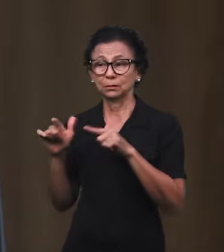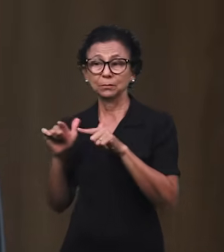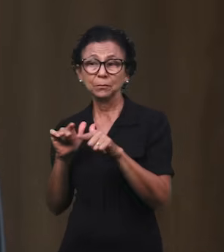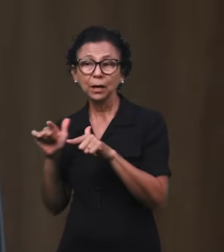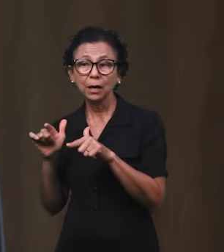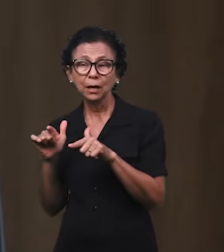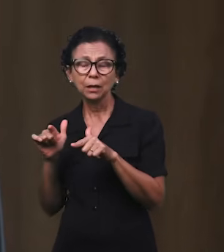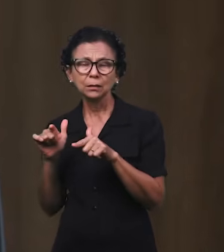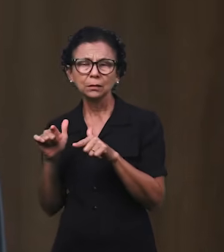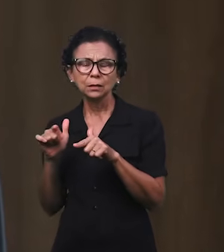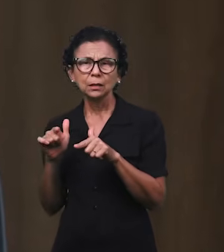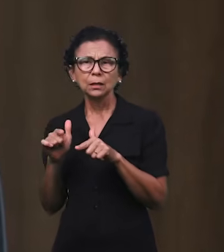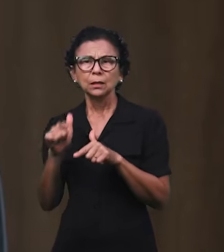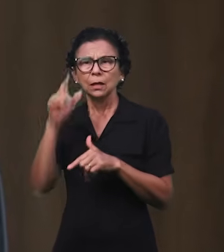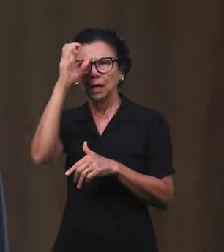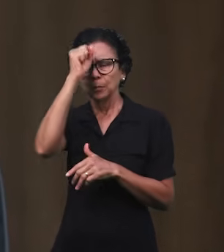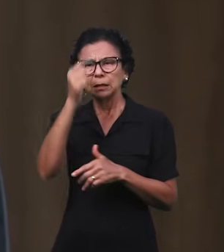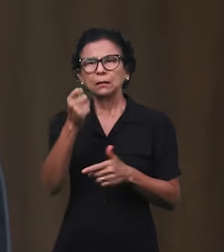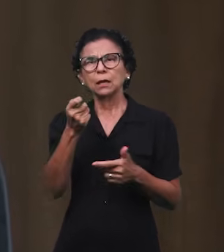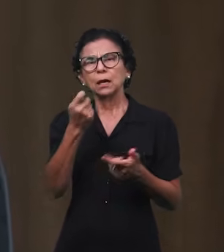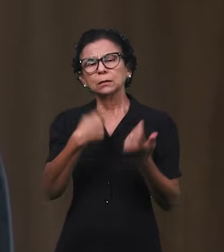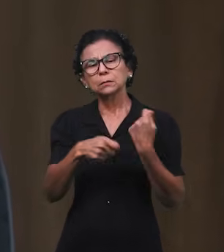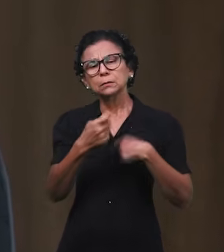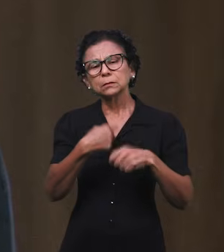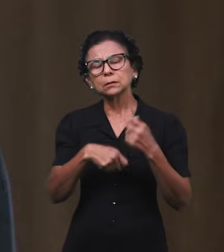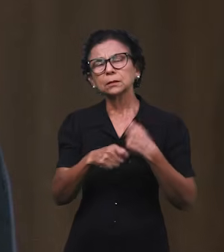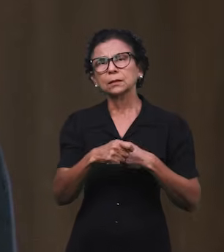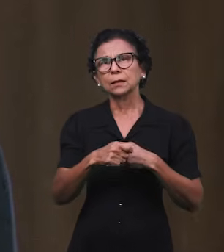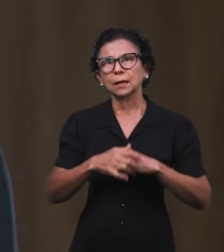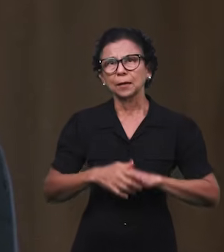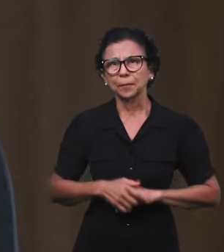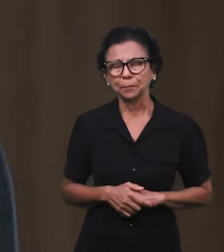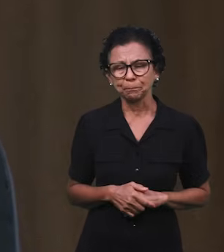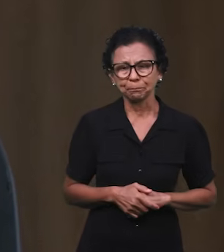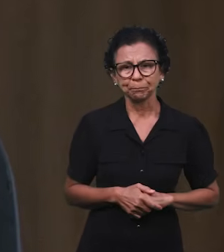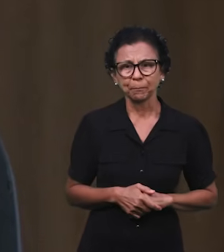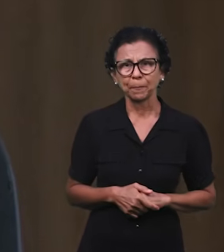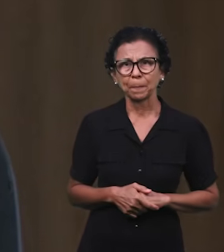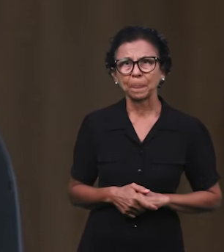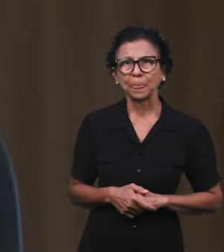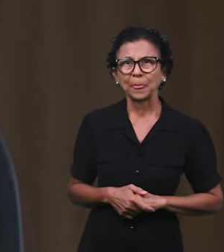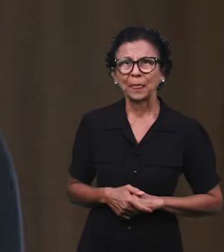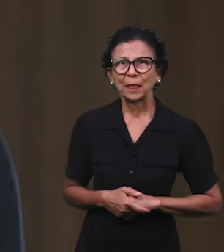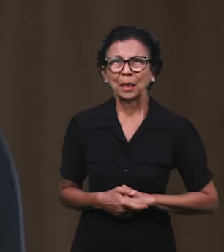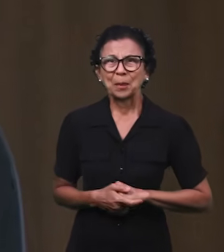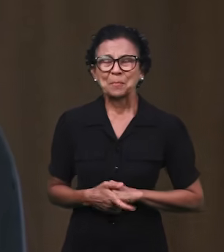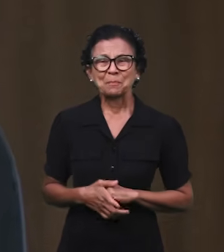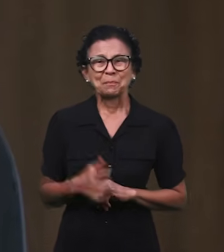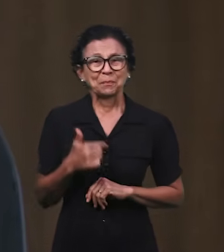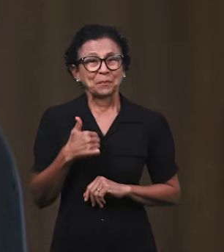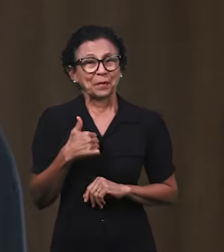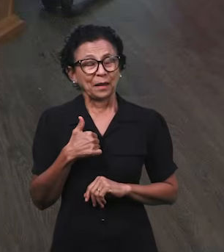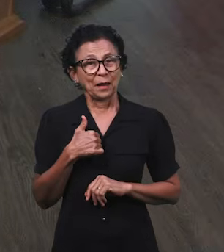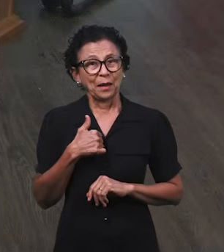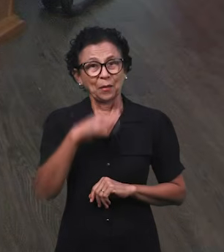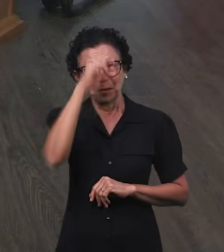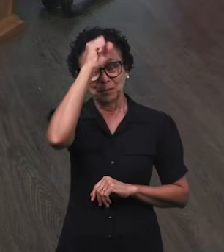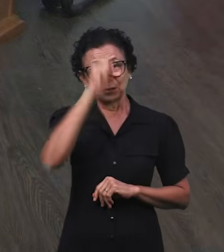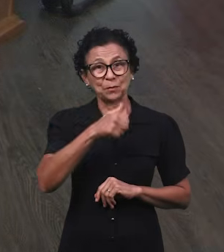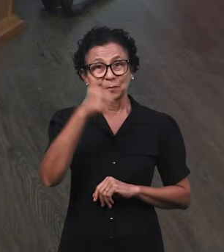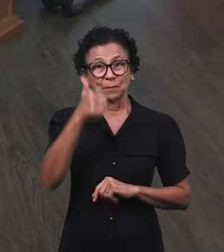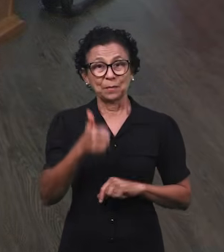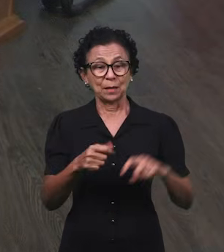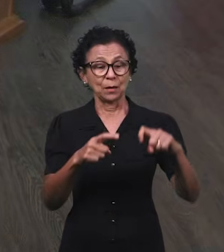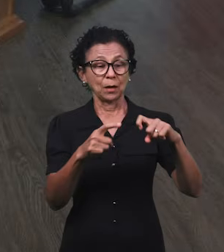forma? Eu aprendi uma coisa. Primeiro, obedecer ao médico. Né? A